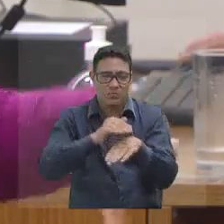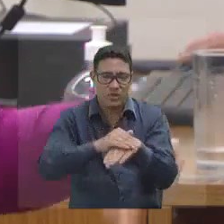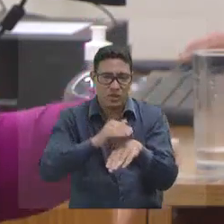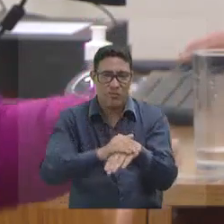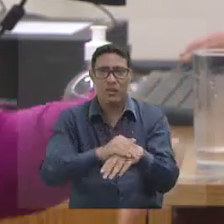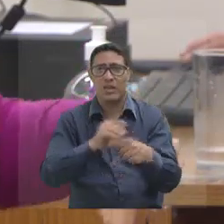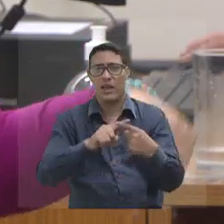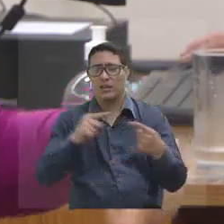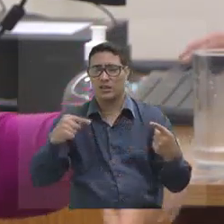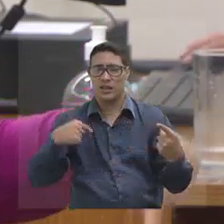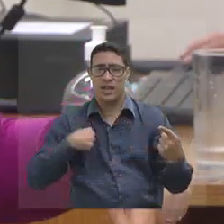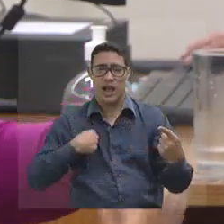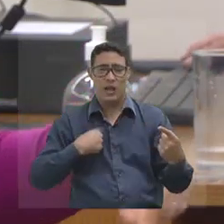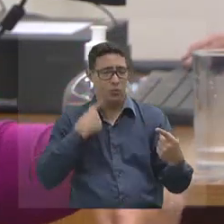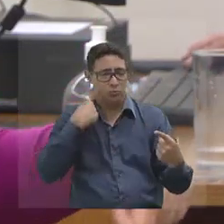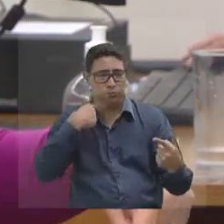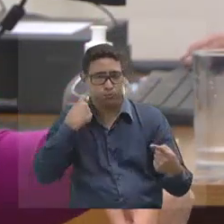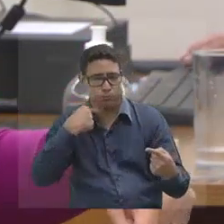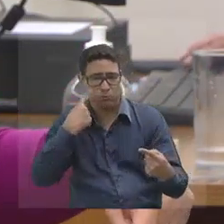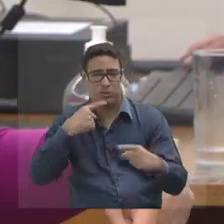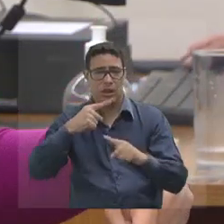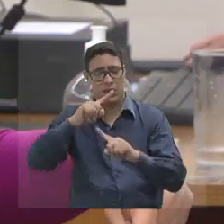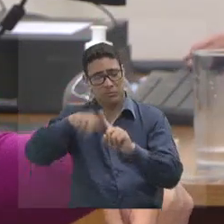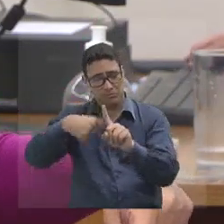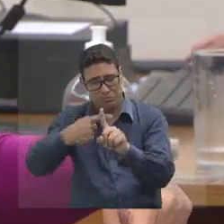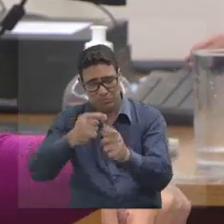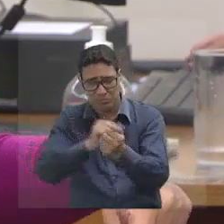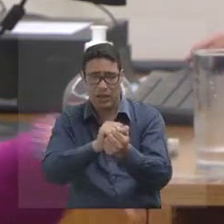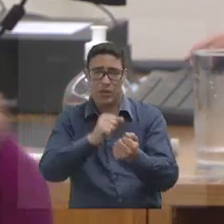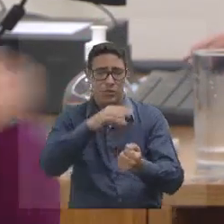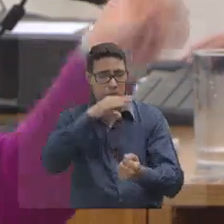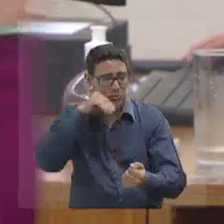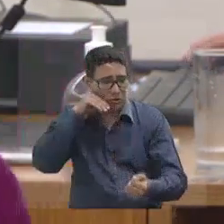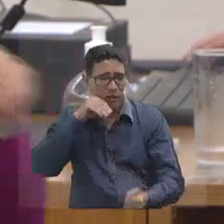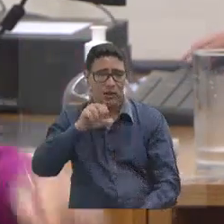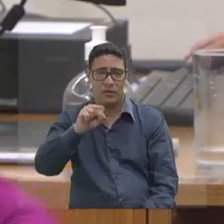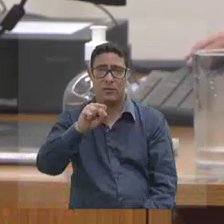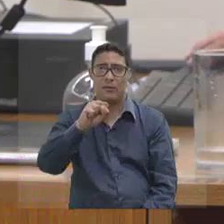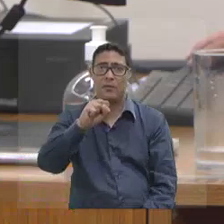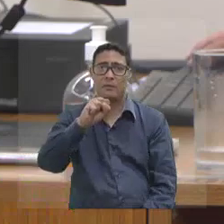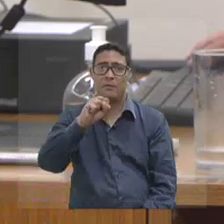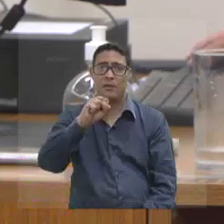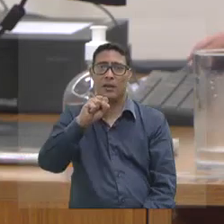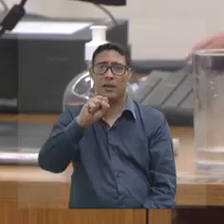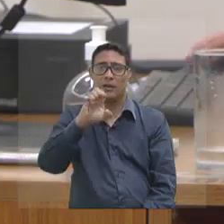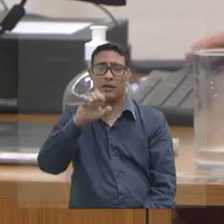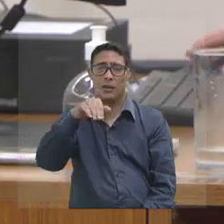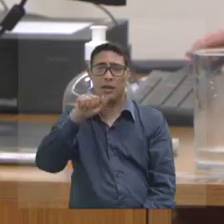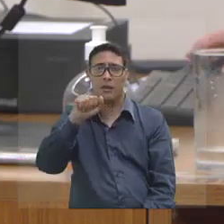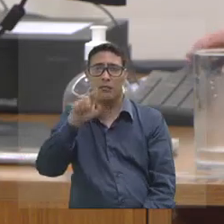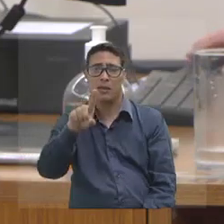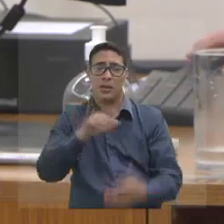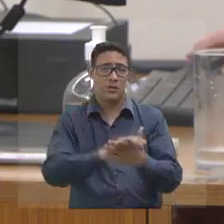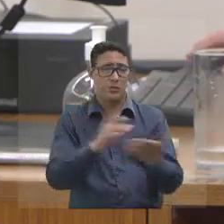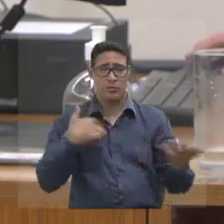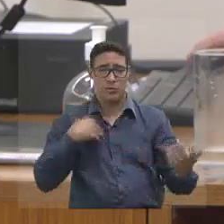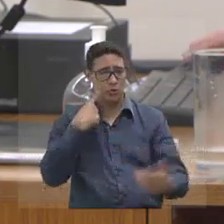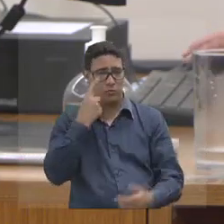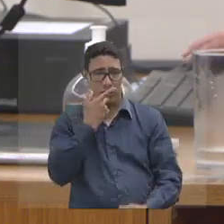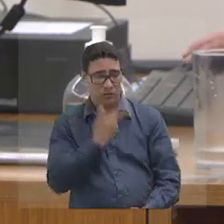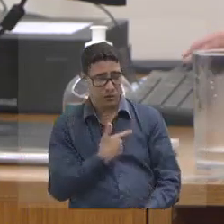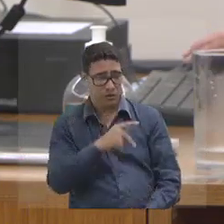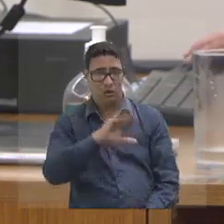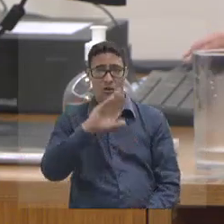da semática acompanhava minha visita técnica que foi pela administração pública surpreendeu todo mundo a ponto do advogado virá e falar